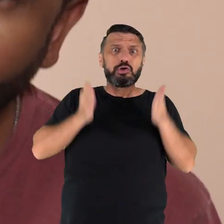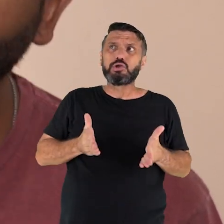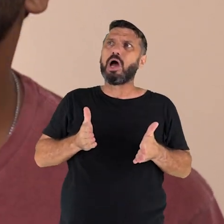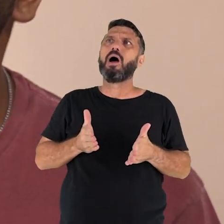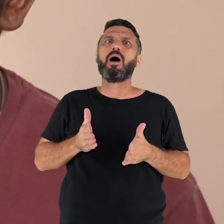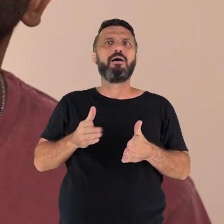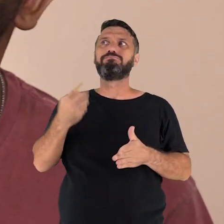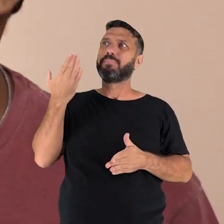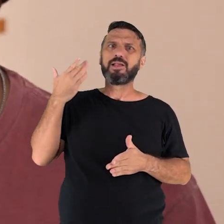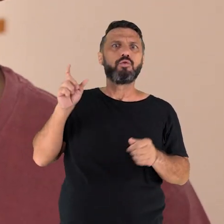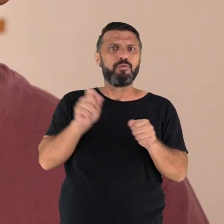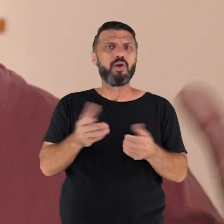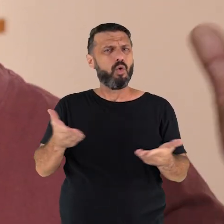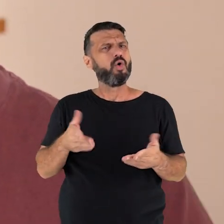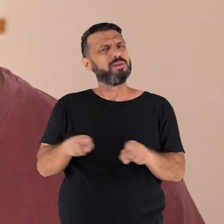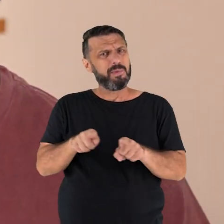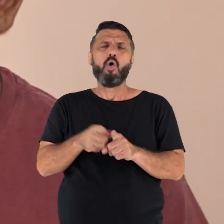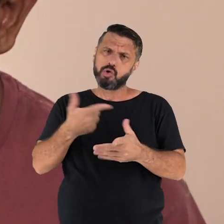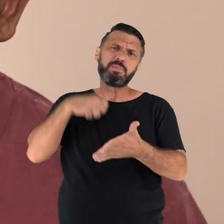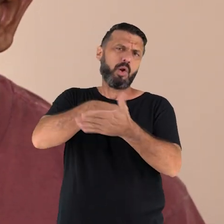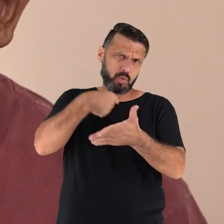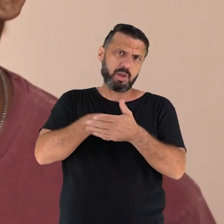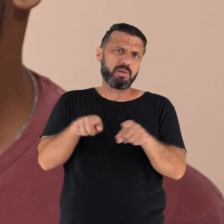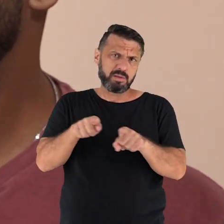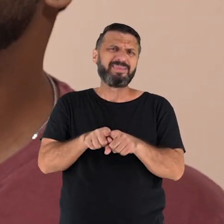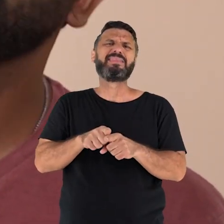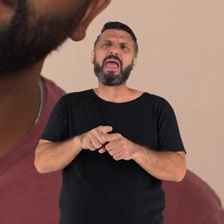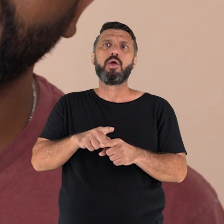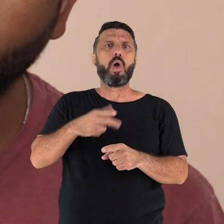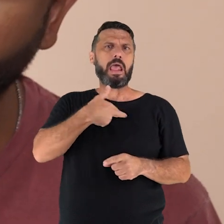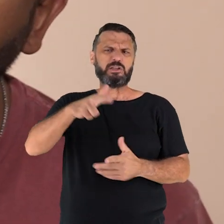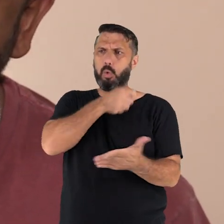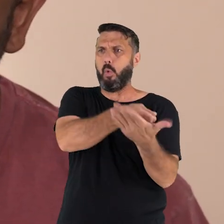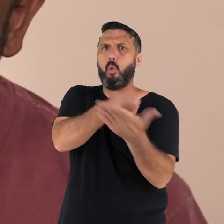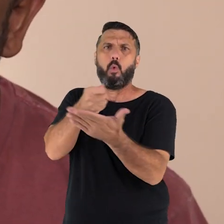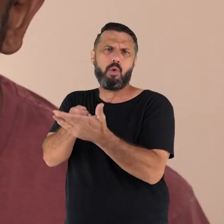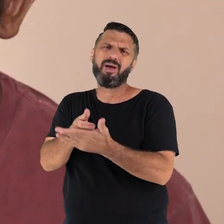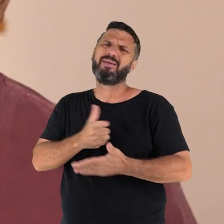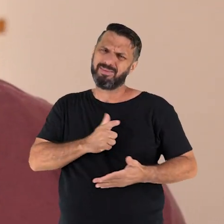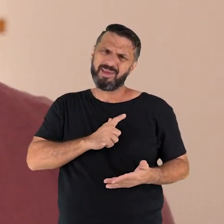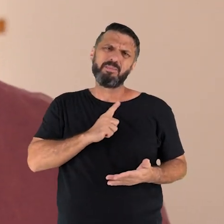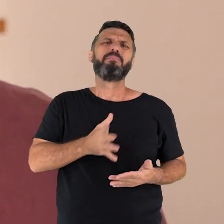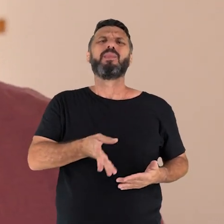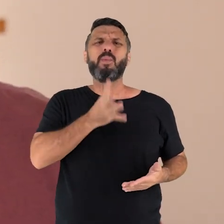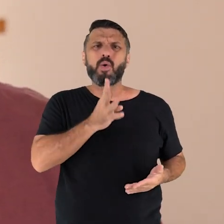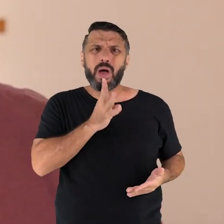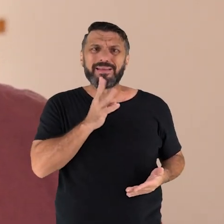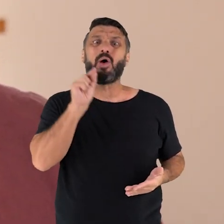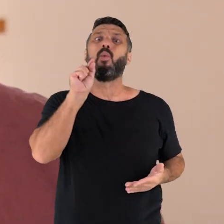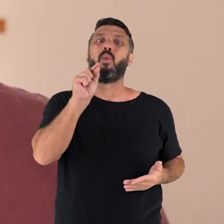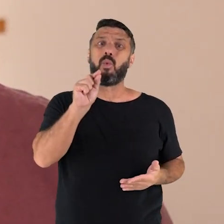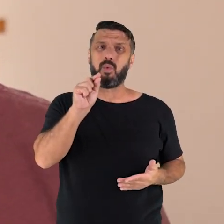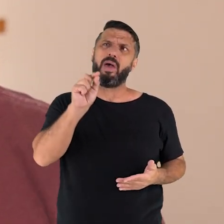feita e ainda é feita em nome da fé. Acho que a gente tem que reivindicar mais isso. Tem fundamentalismo religioso, mas vocês conhecem